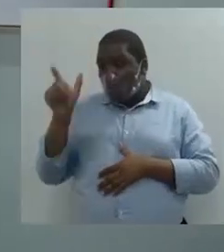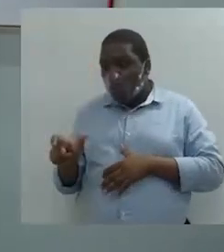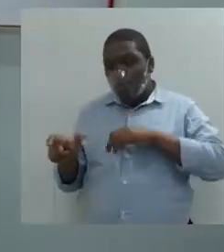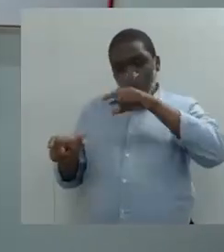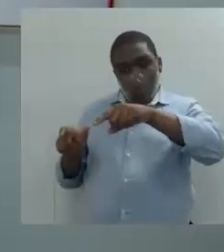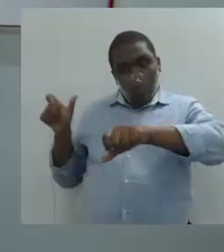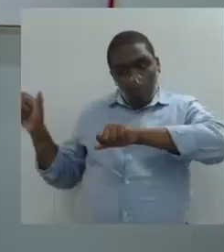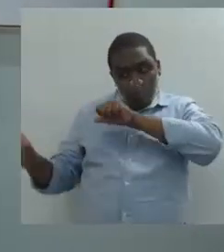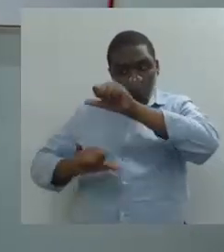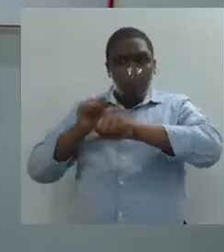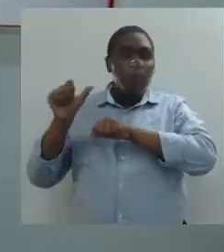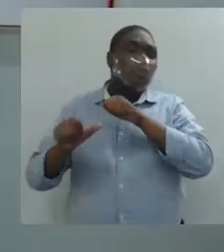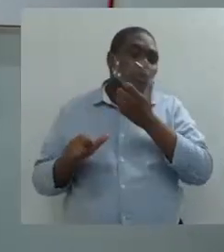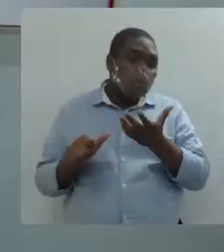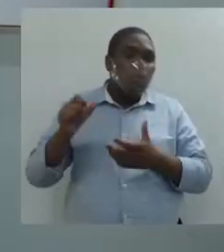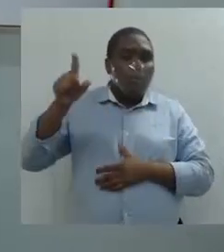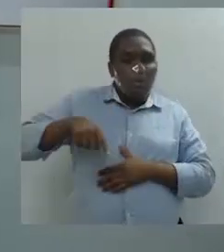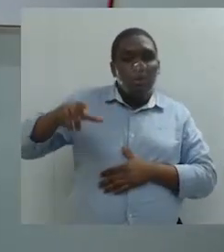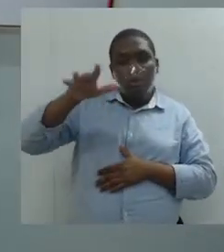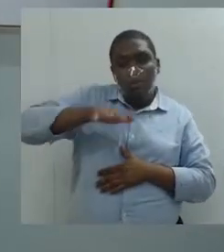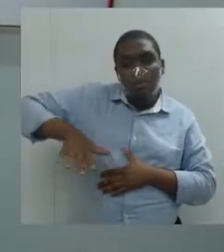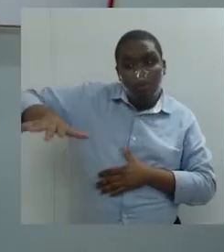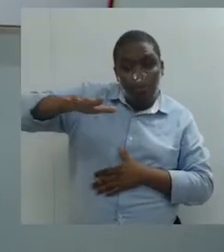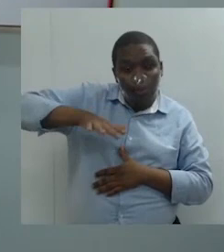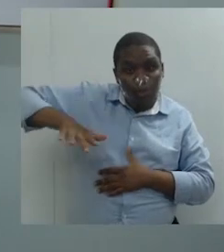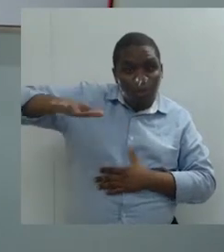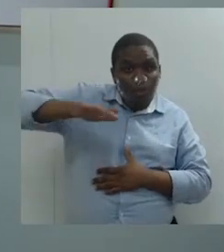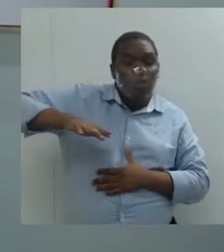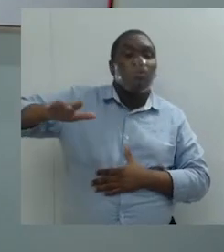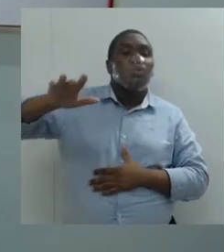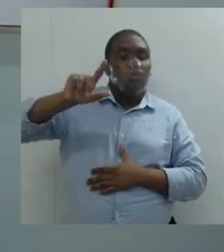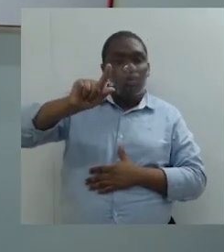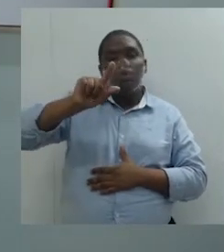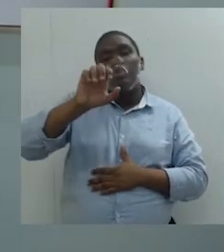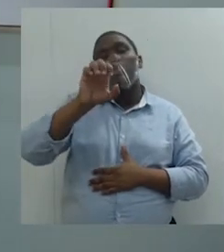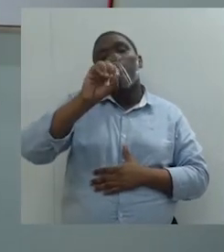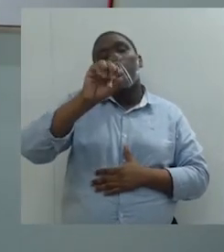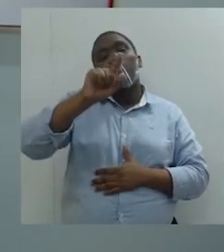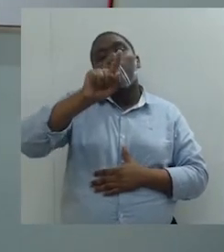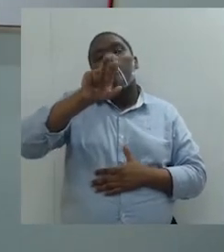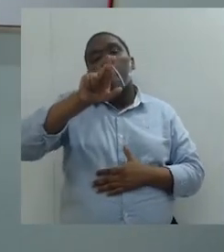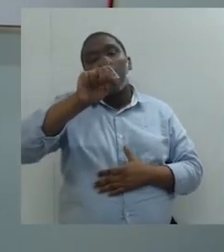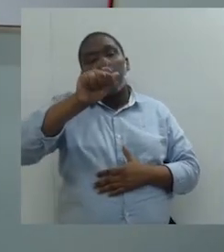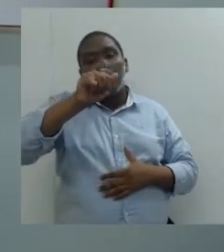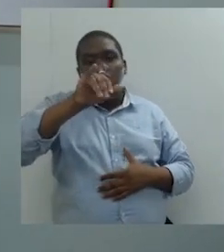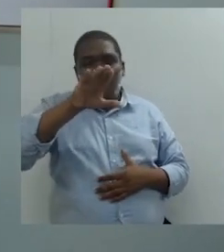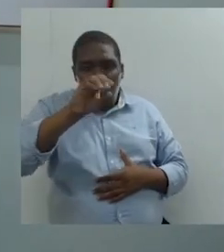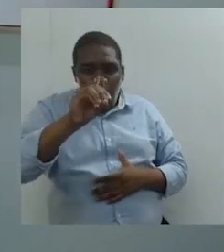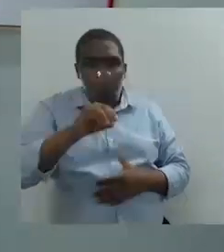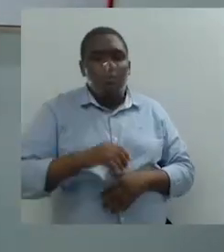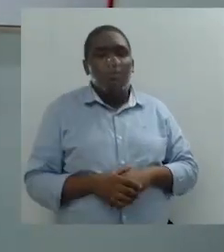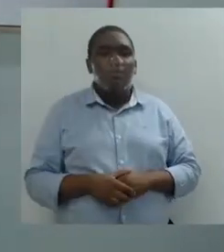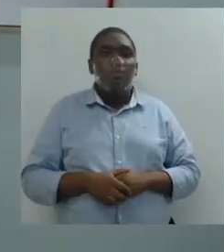chamar de espaço geográfico. Acompanhe a próxima imagem.